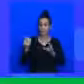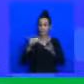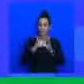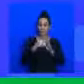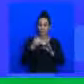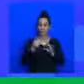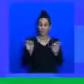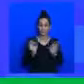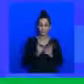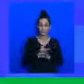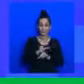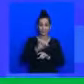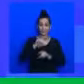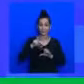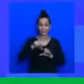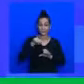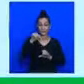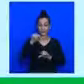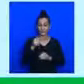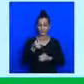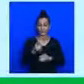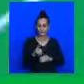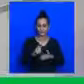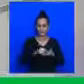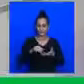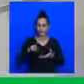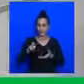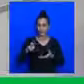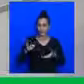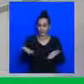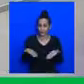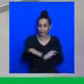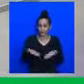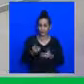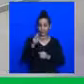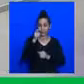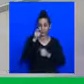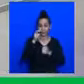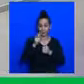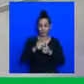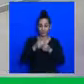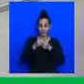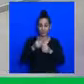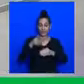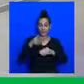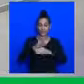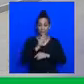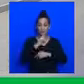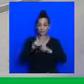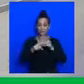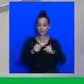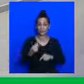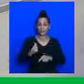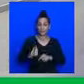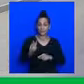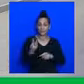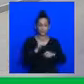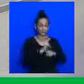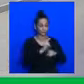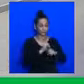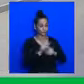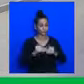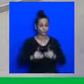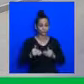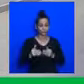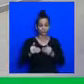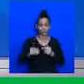a 60. E deste globo, sortearemos os 6 números da Mega Sena. Para conferir e validar o nosso sorteio, hoje eu conto com a presença de dois